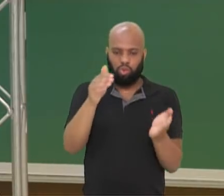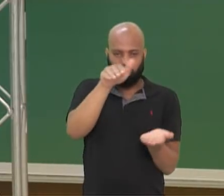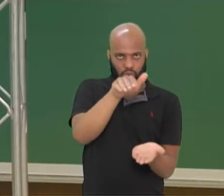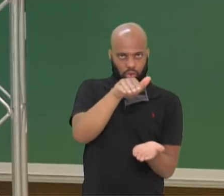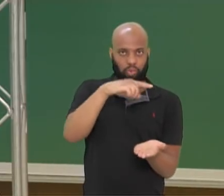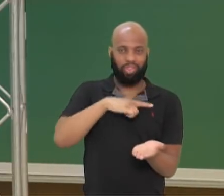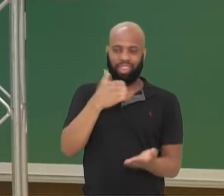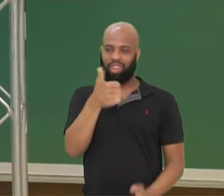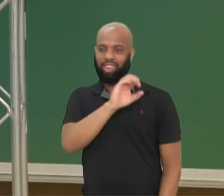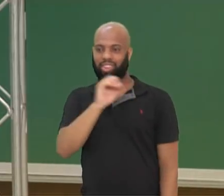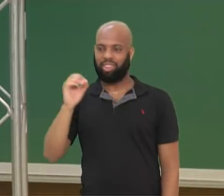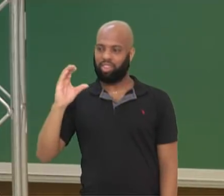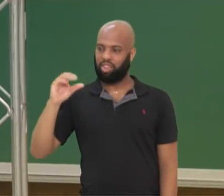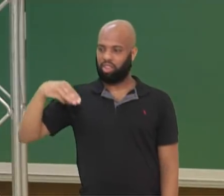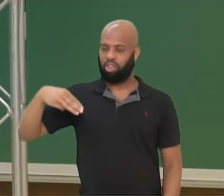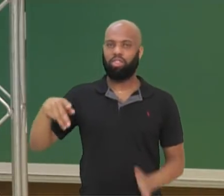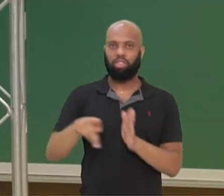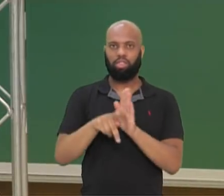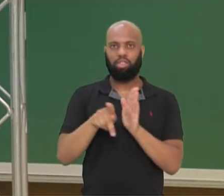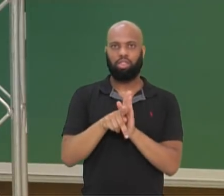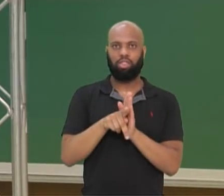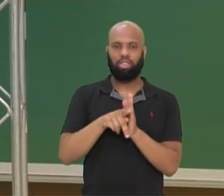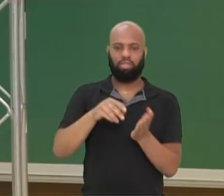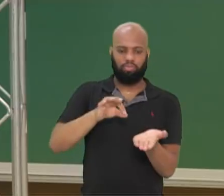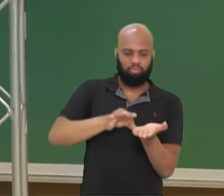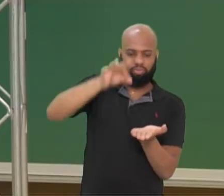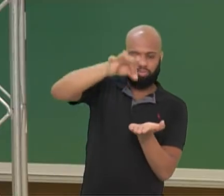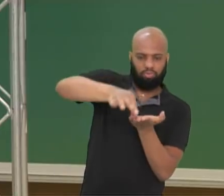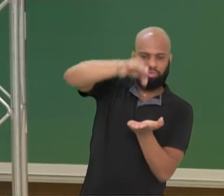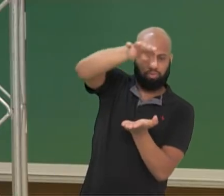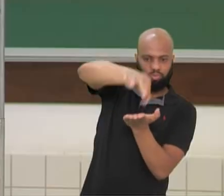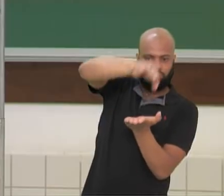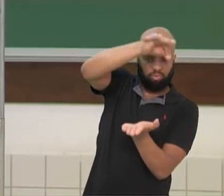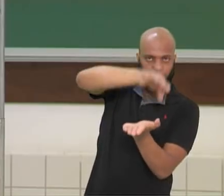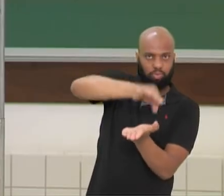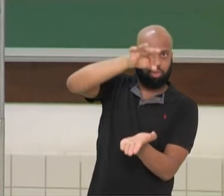de aresta. Portanto, equivale a 1 milhão de centímetros cúbicos.